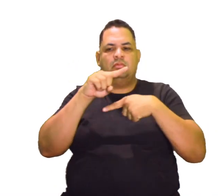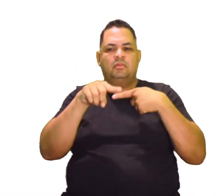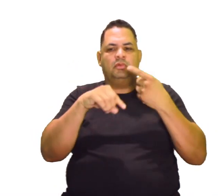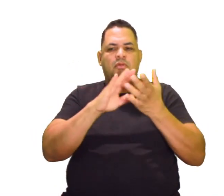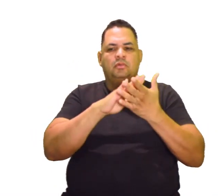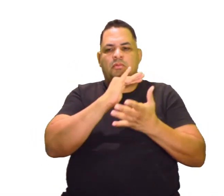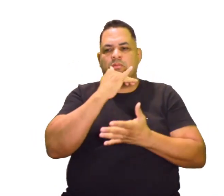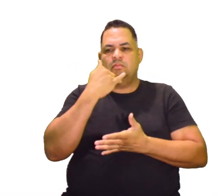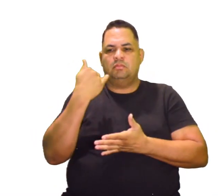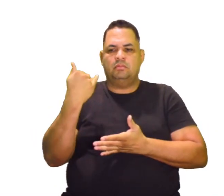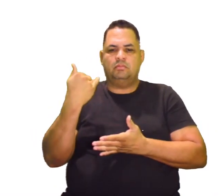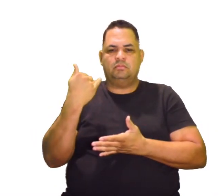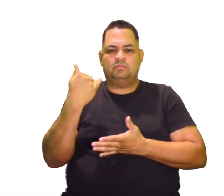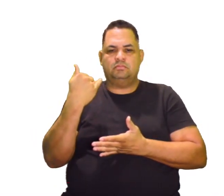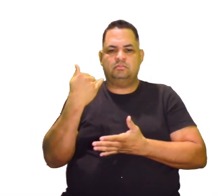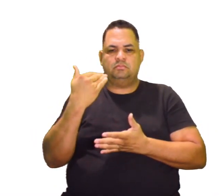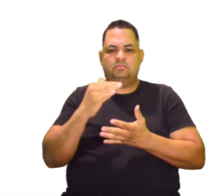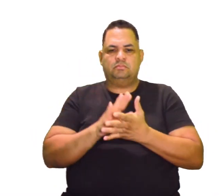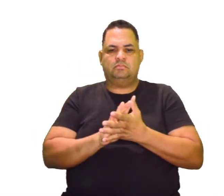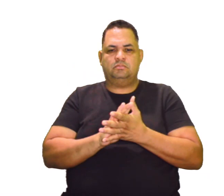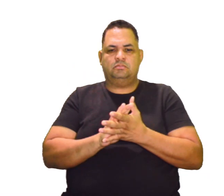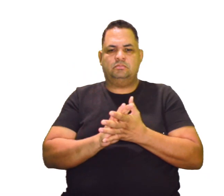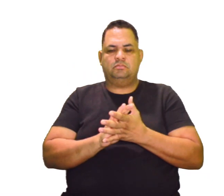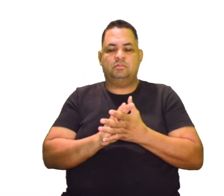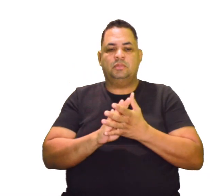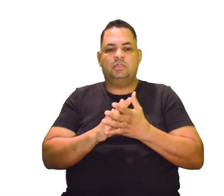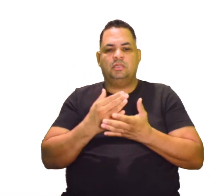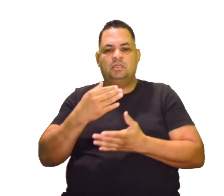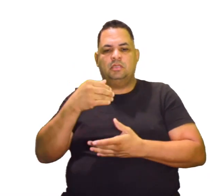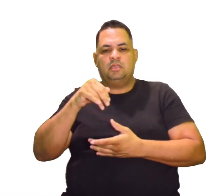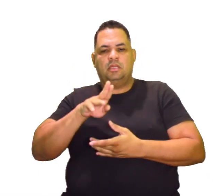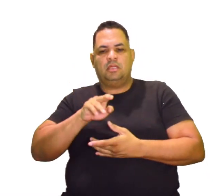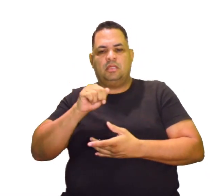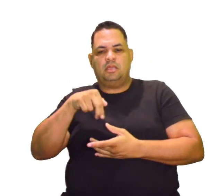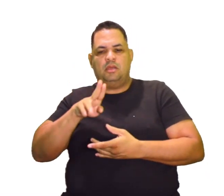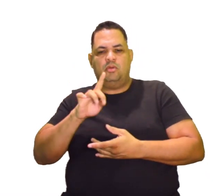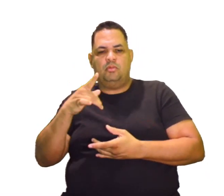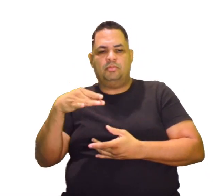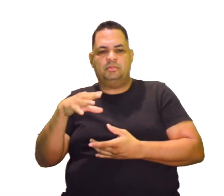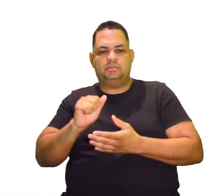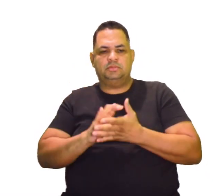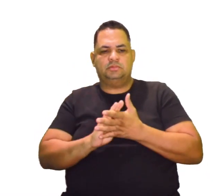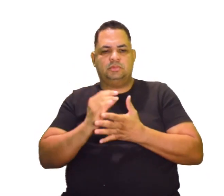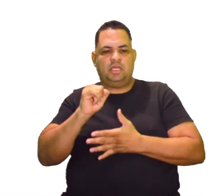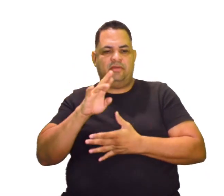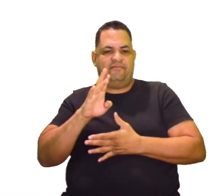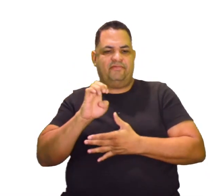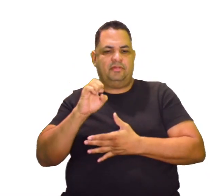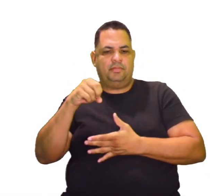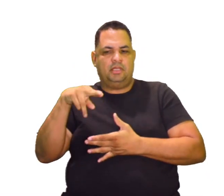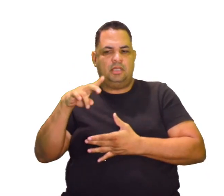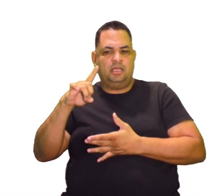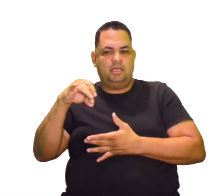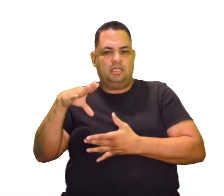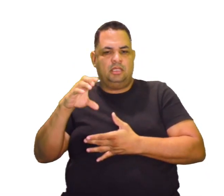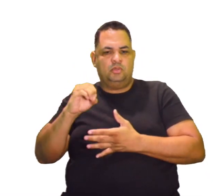essas aqui, foi a de Quéops, Quéfren e Miquerinos, pai, filho e neto. Todos esses 3